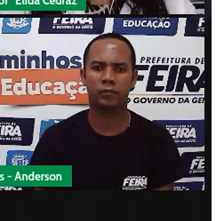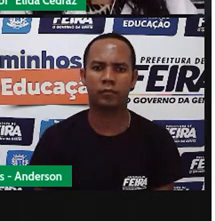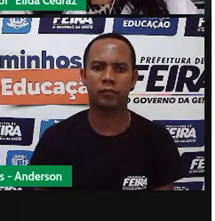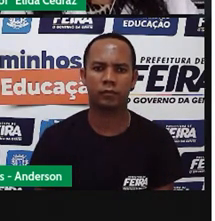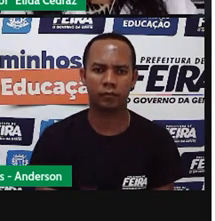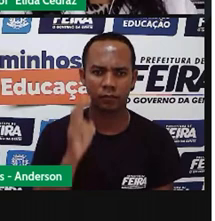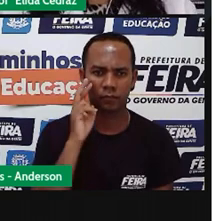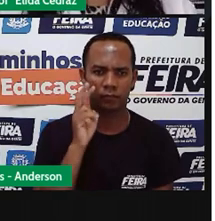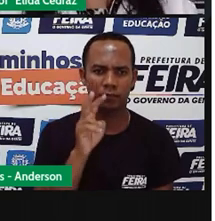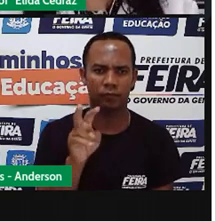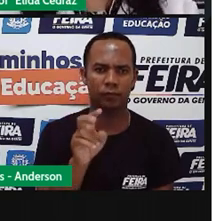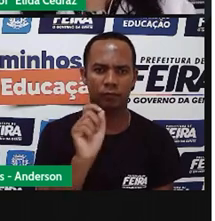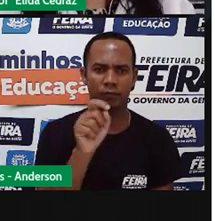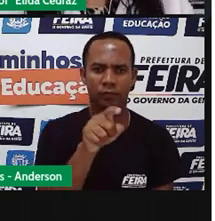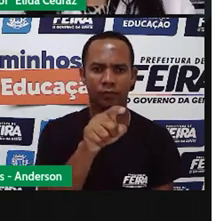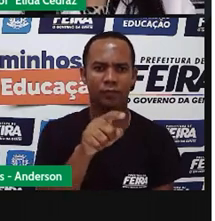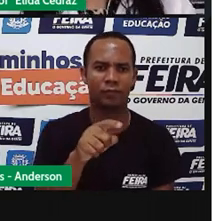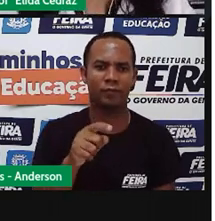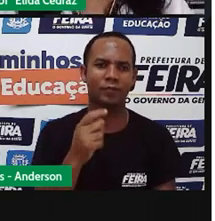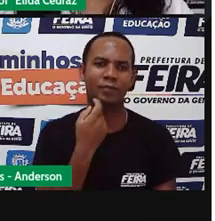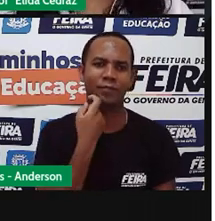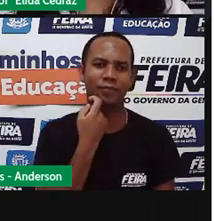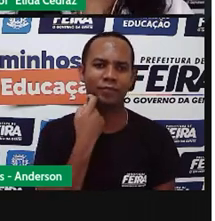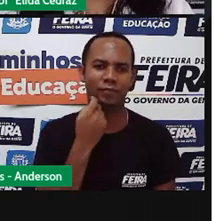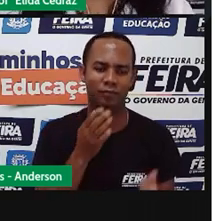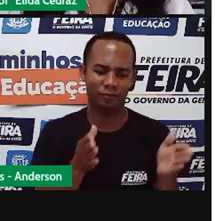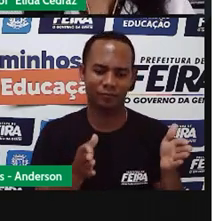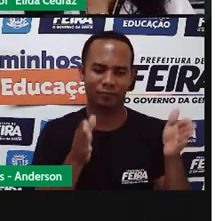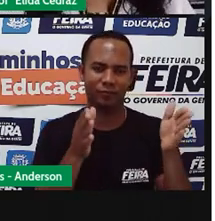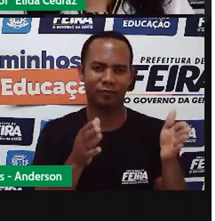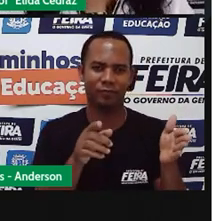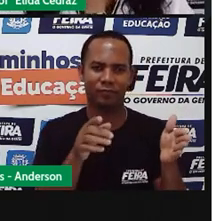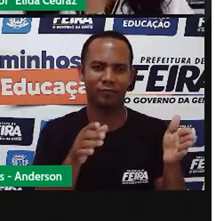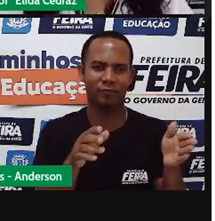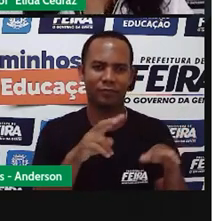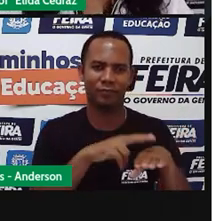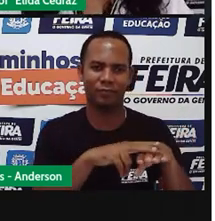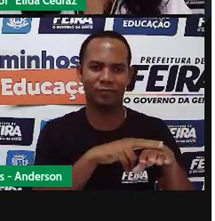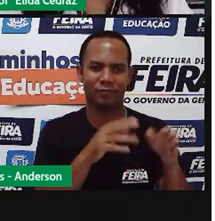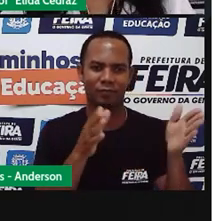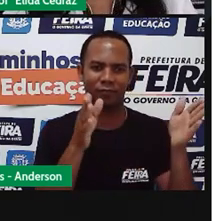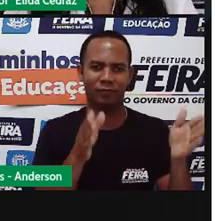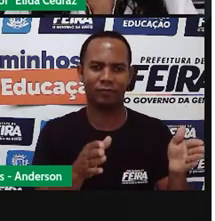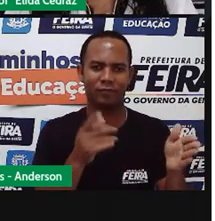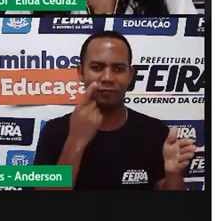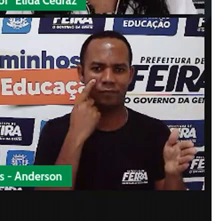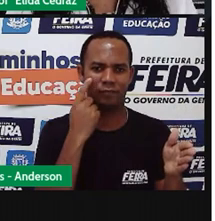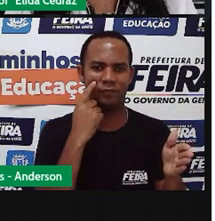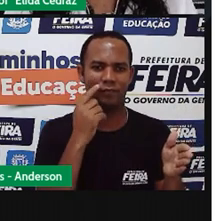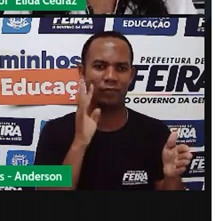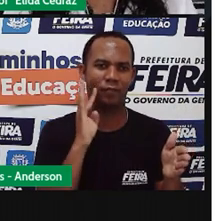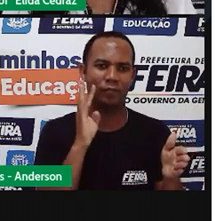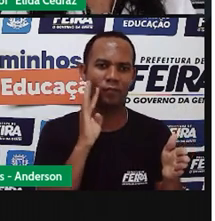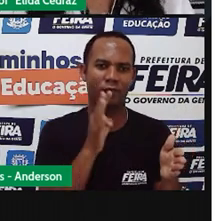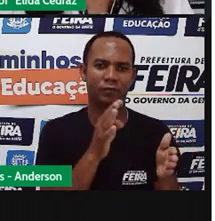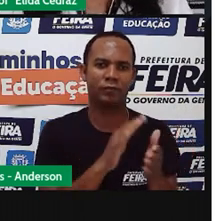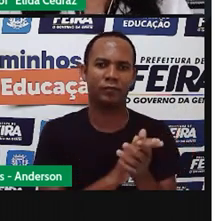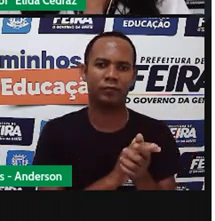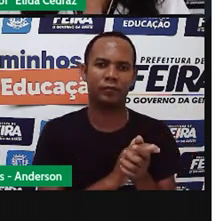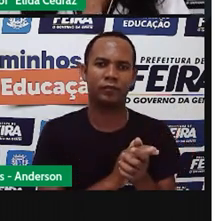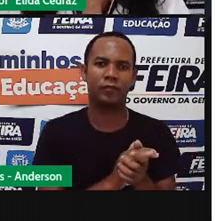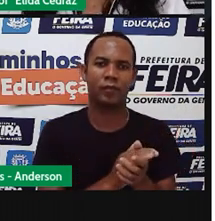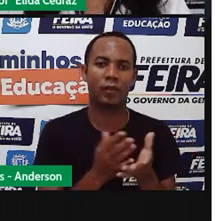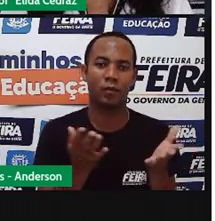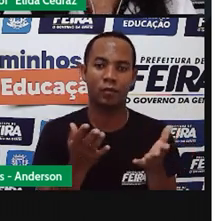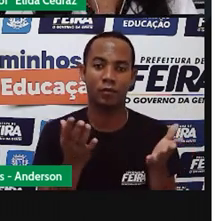Olha aqui o nosso aquário, ó, gente. Como você viu, existem materiais resistentes à água. Nessa